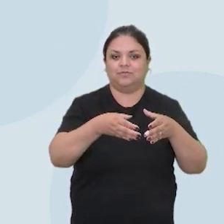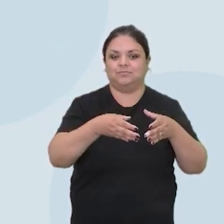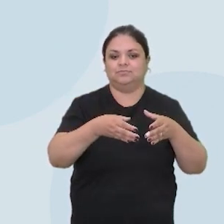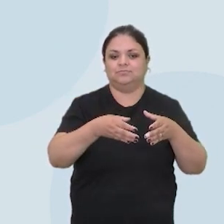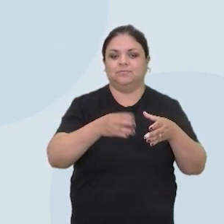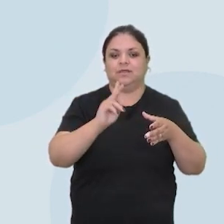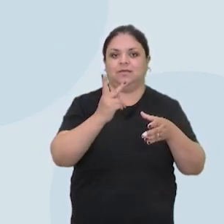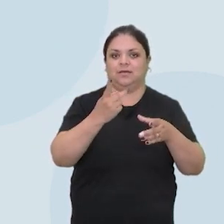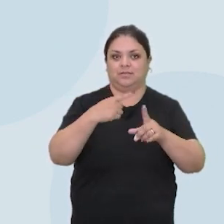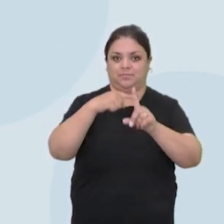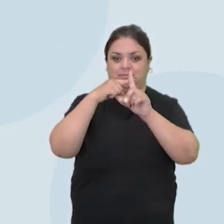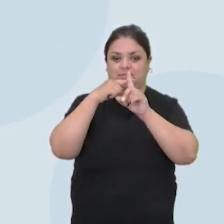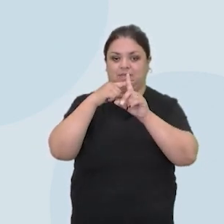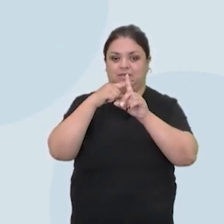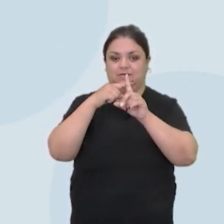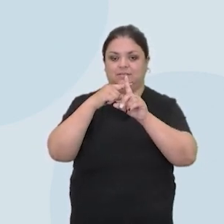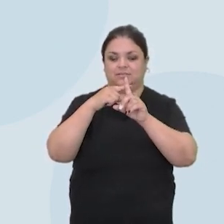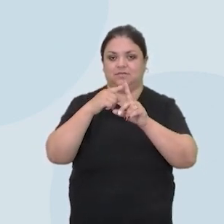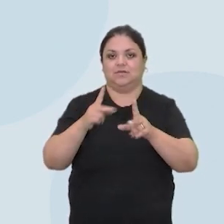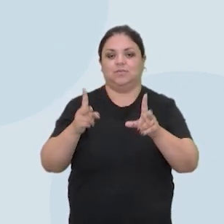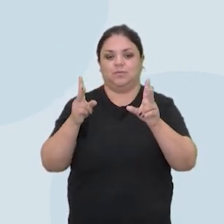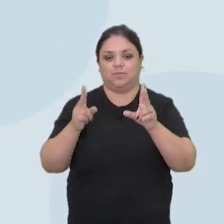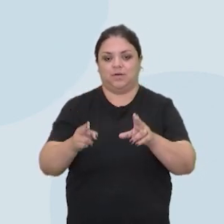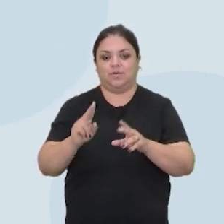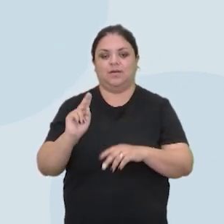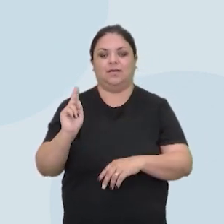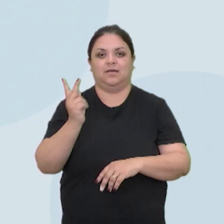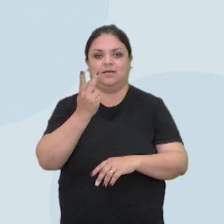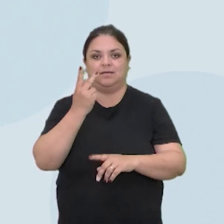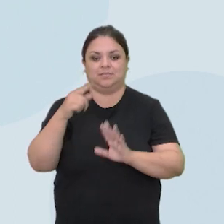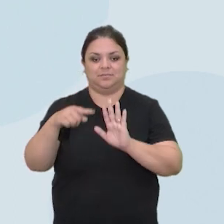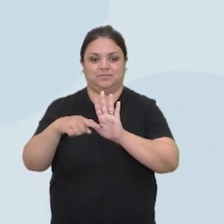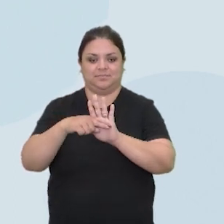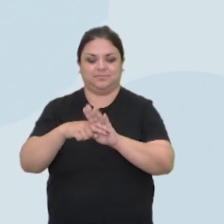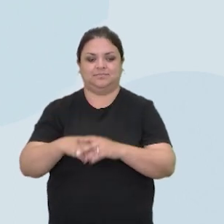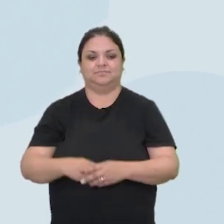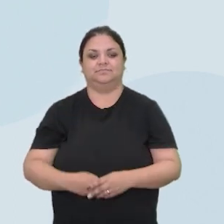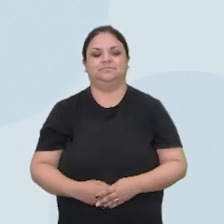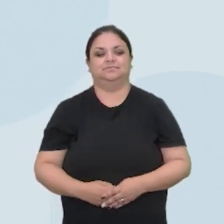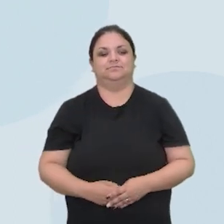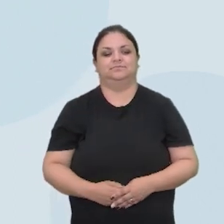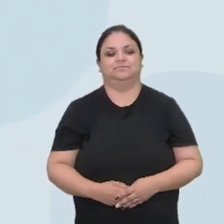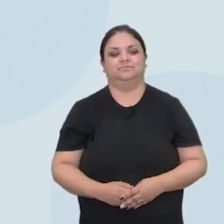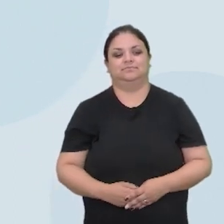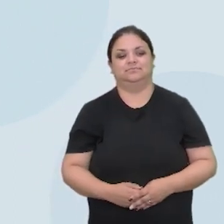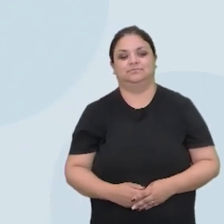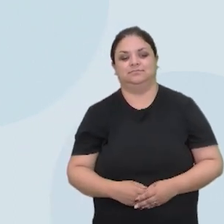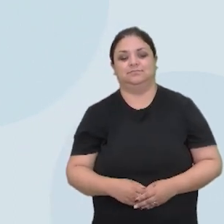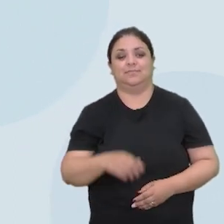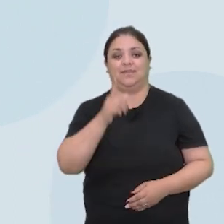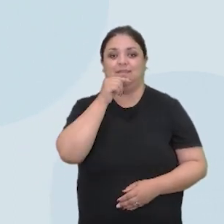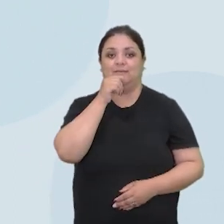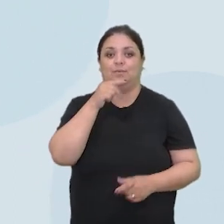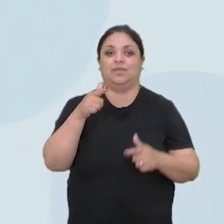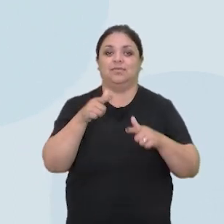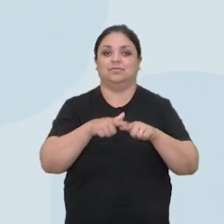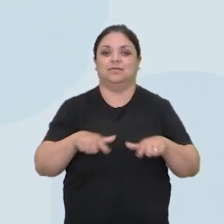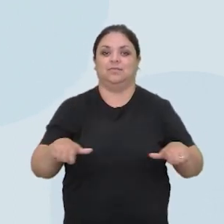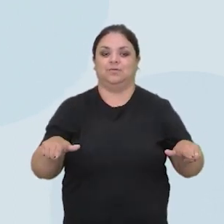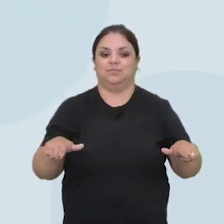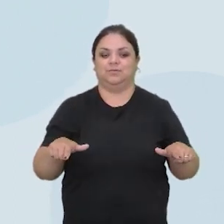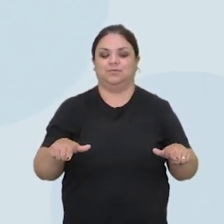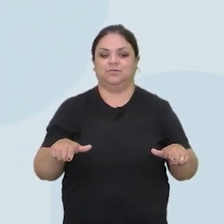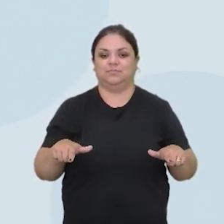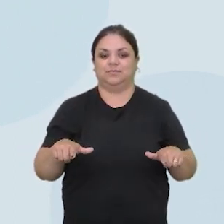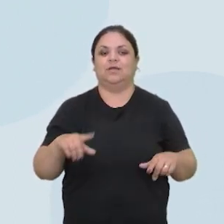e OH-. Essas concentrações ocorrem quando a água está no seu estado neutro, tá? Então,